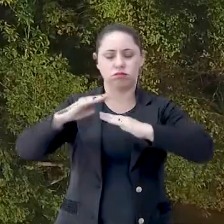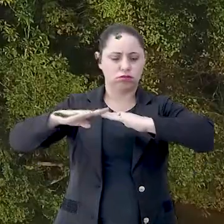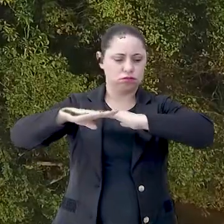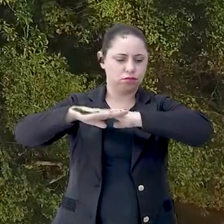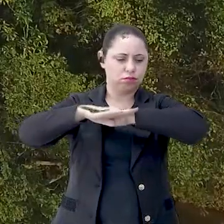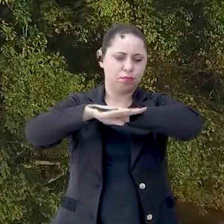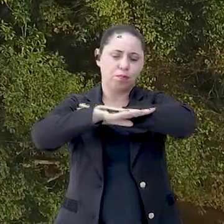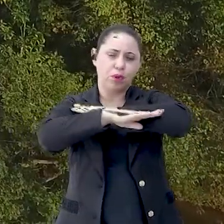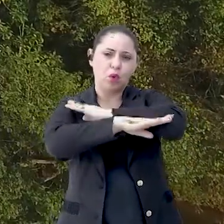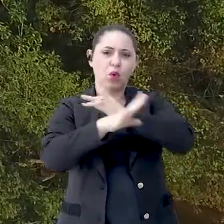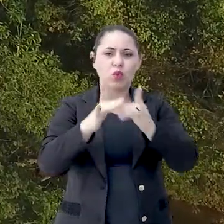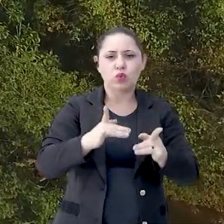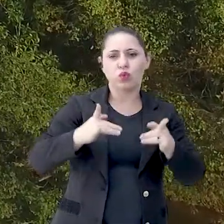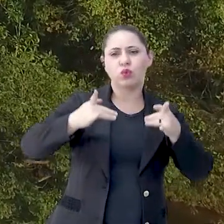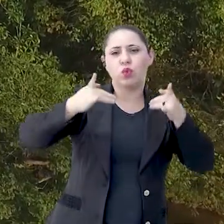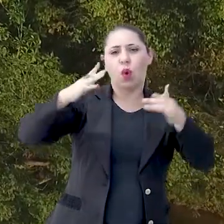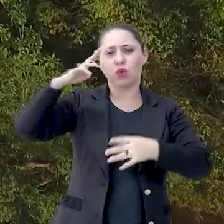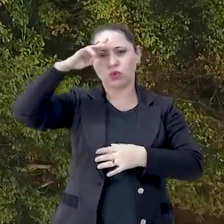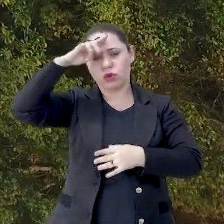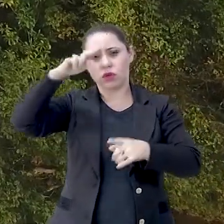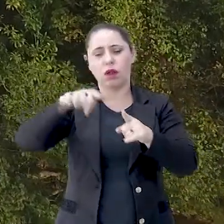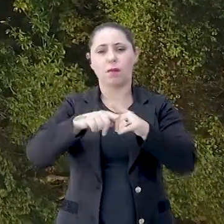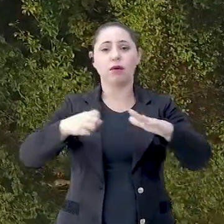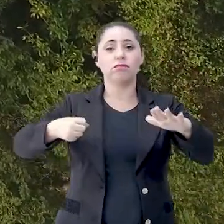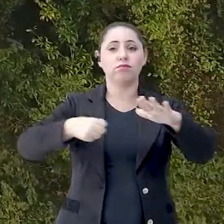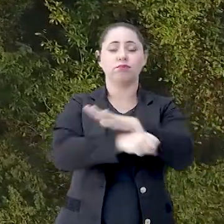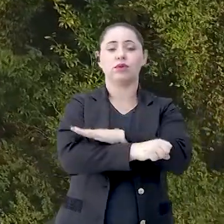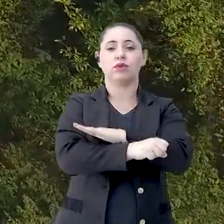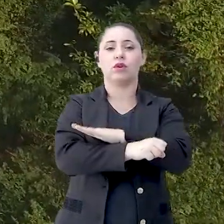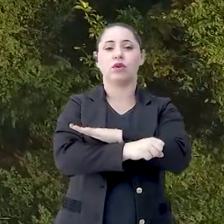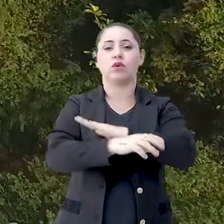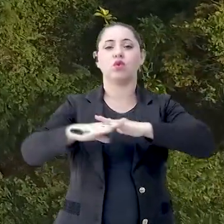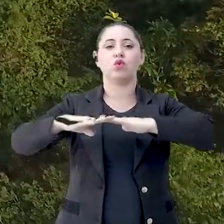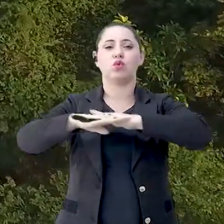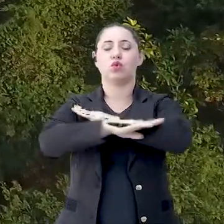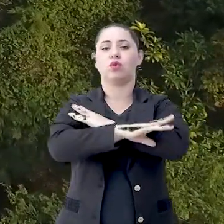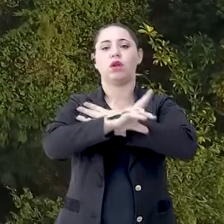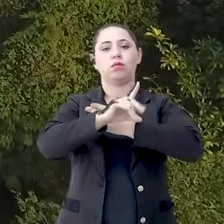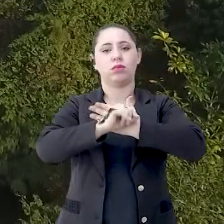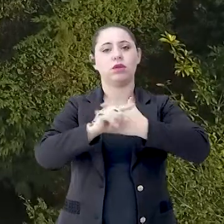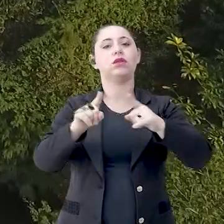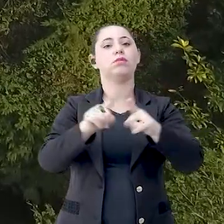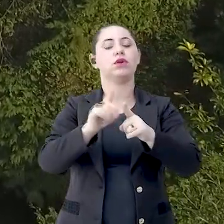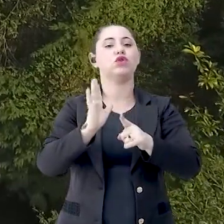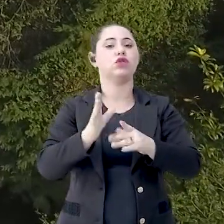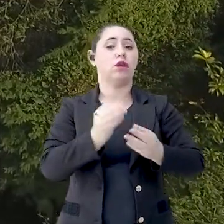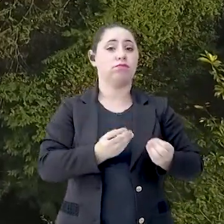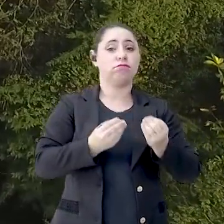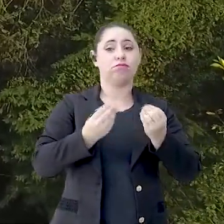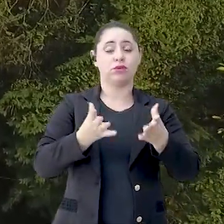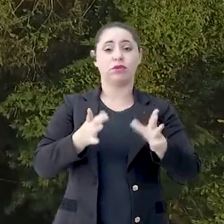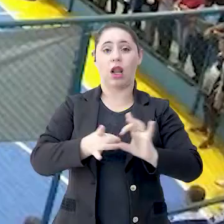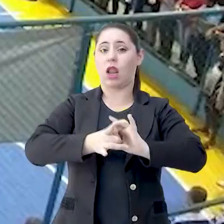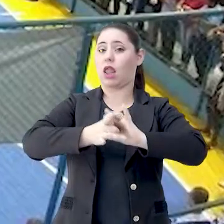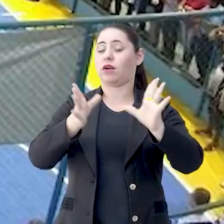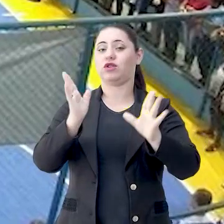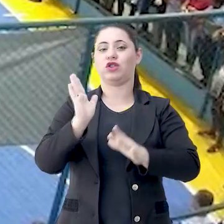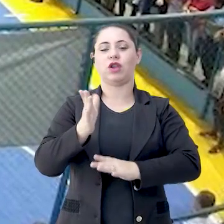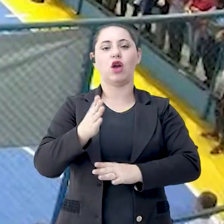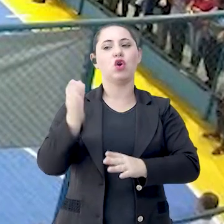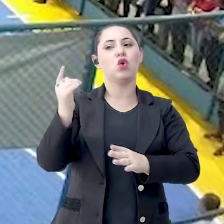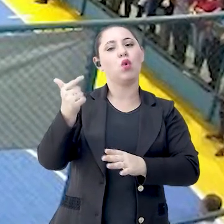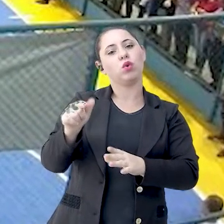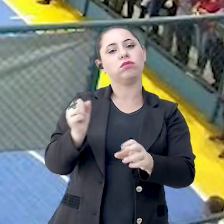concreto e implantação da Estrada Pantanal, já foram entregues e outras estão em execução. Foi